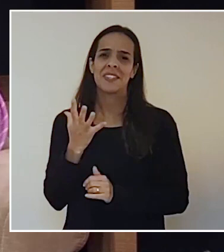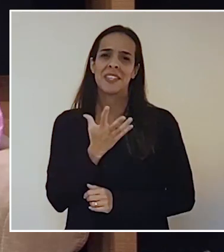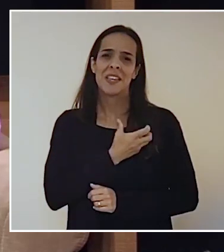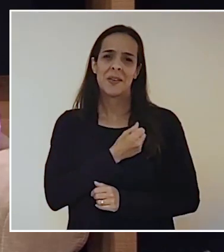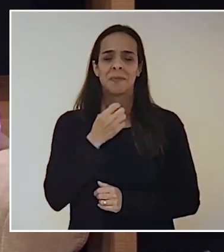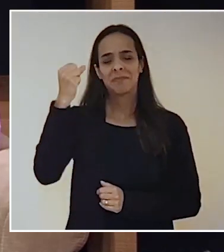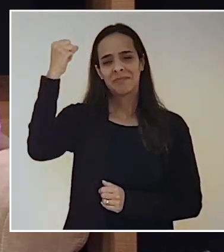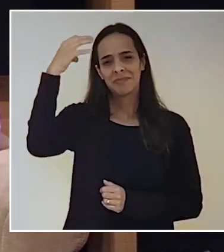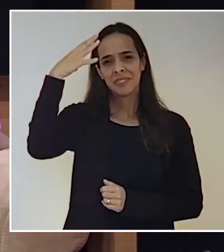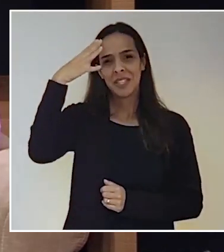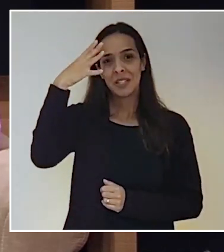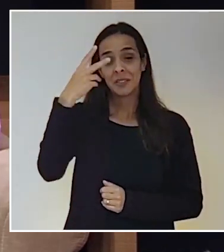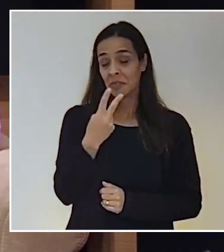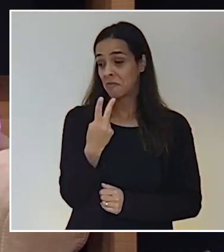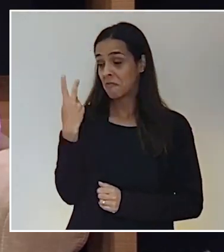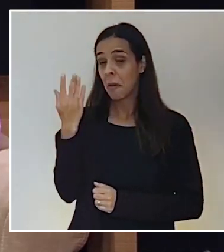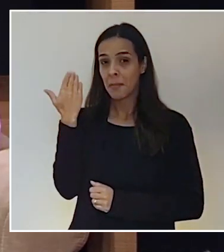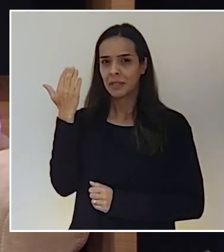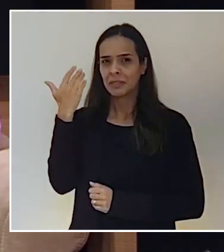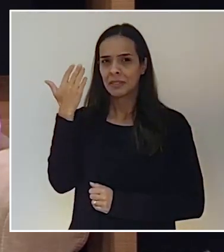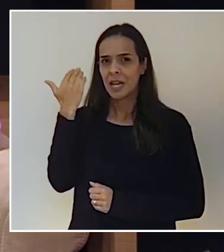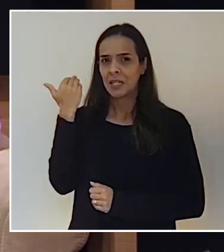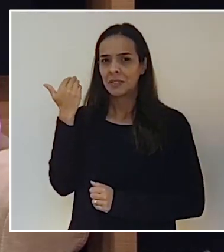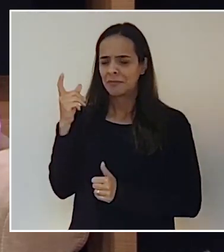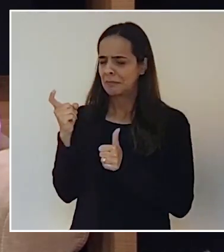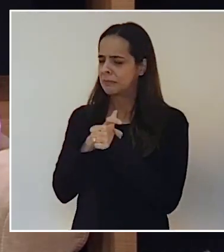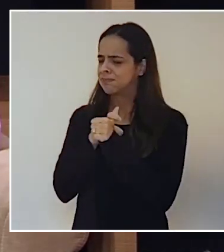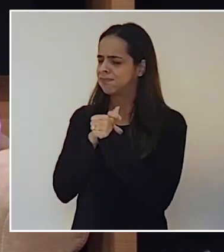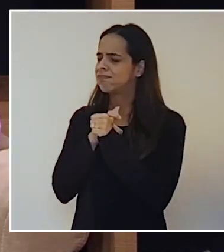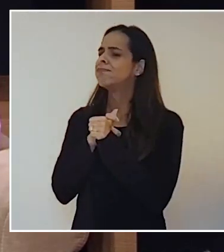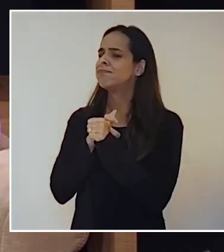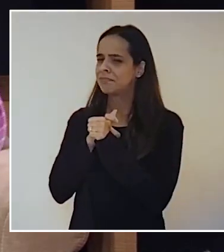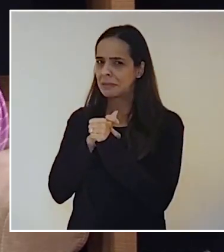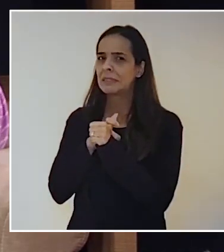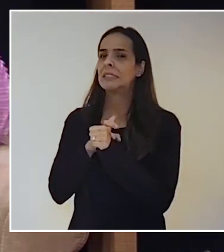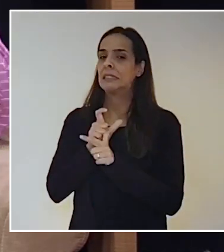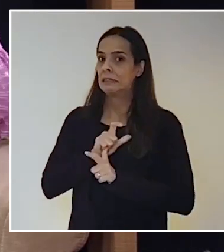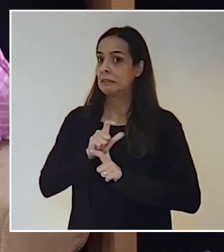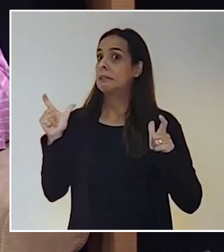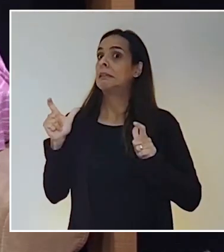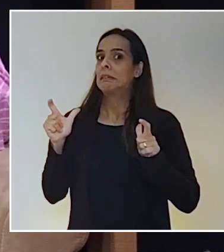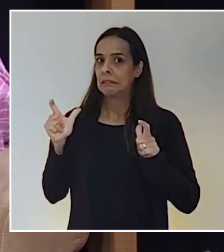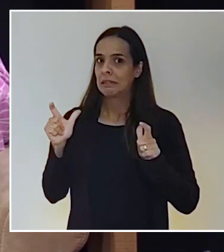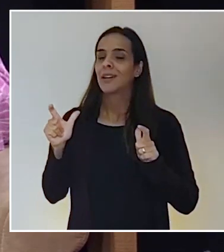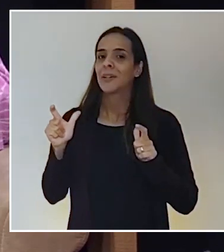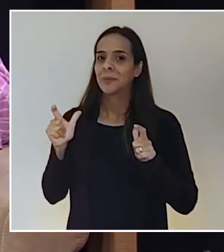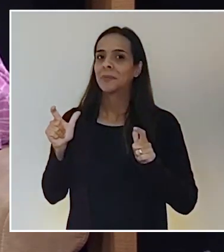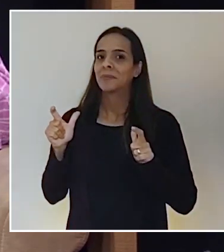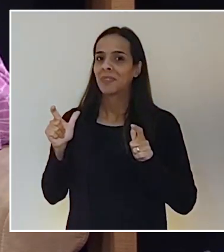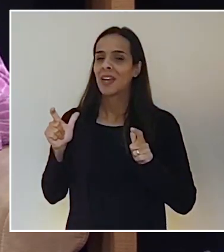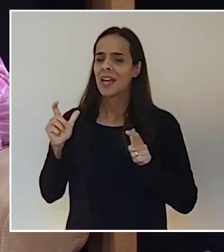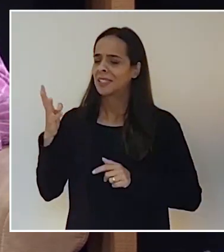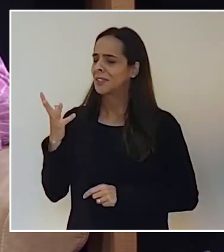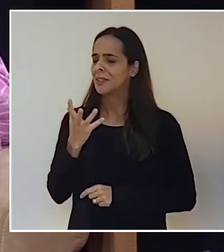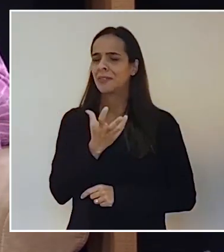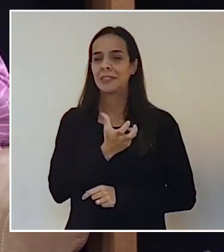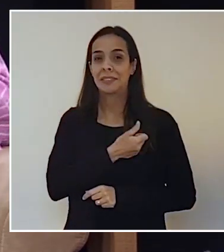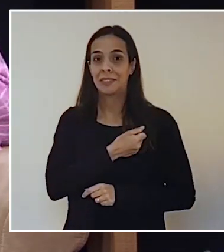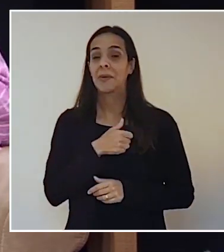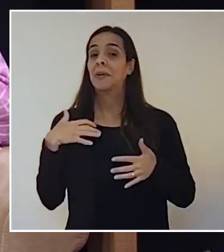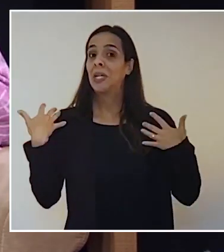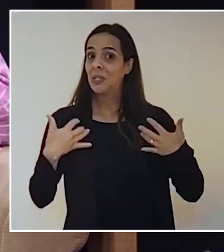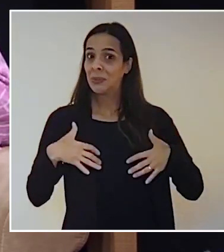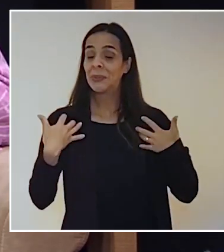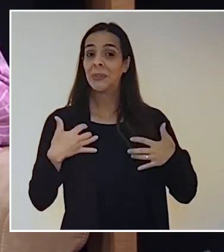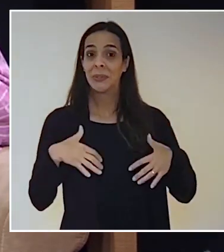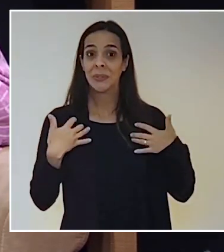gratidão a Deus por tão grande salvação. Mas agora, o salmista olha para o presente